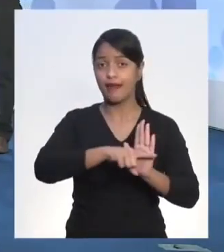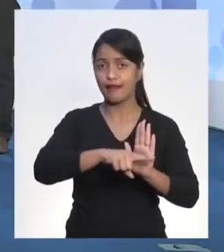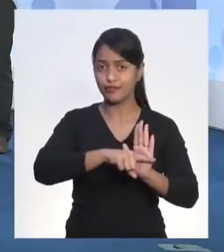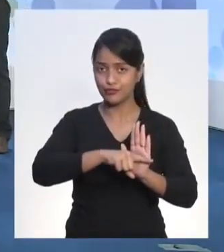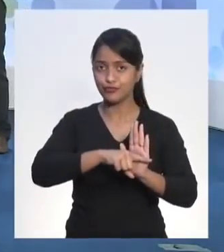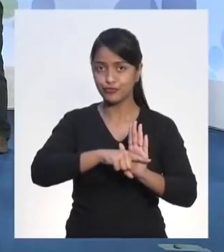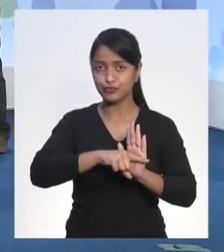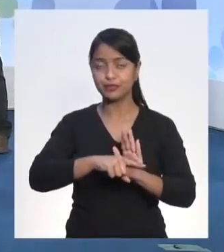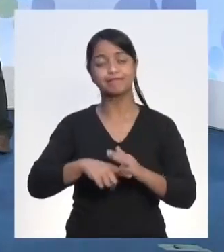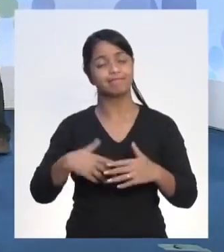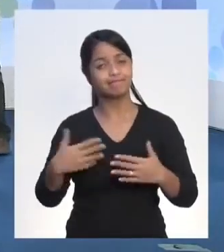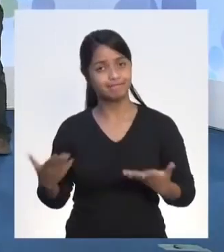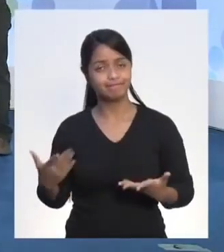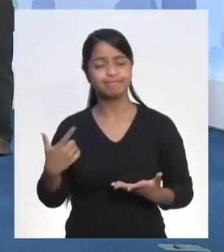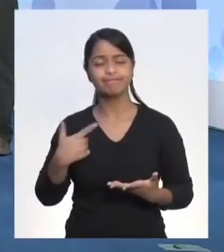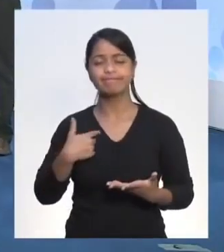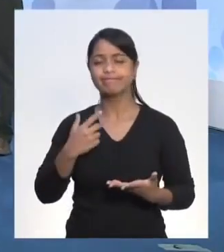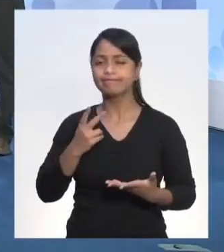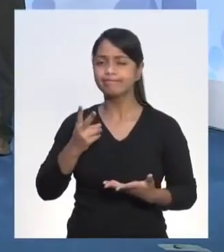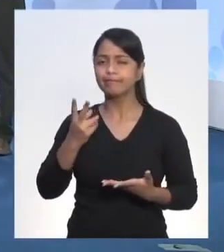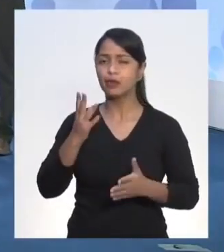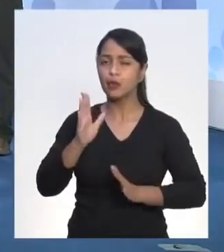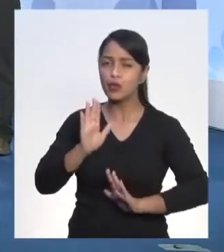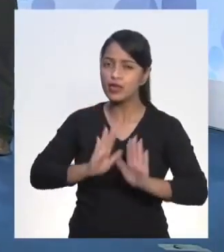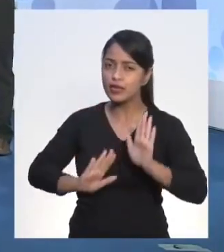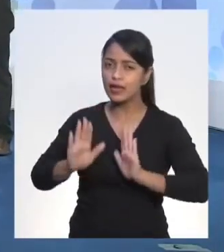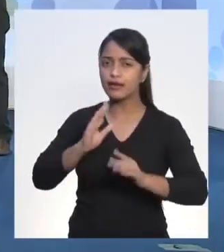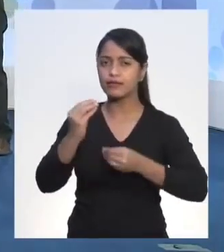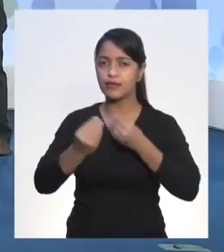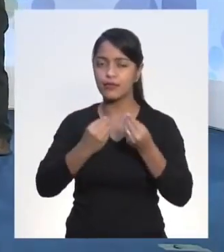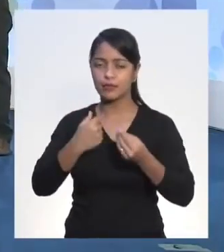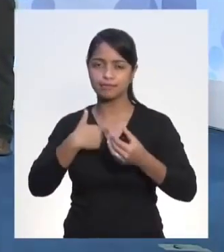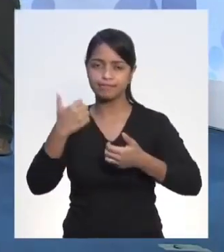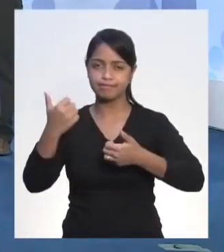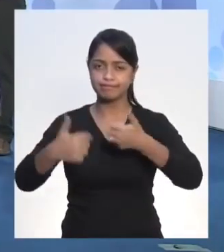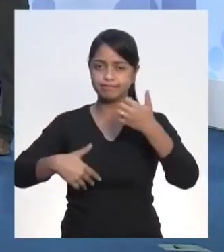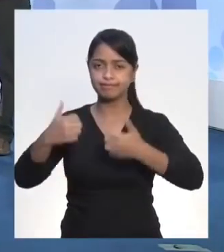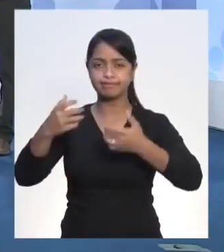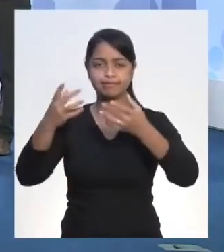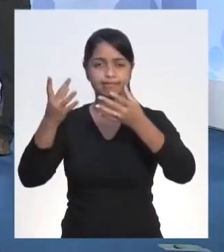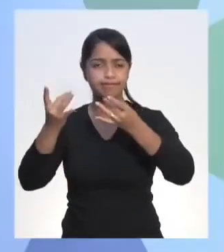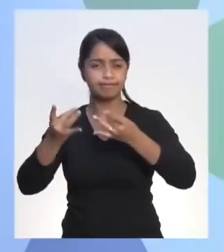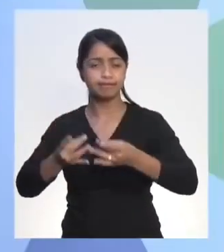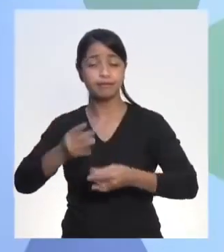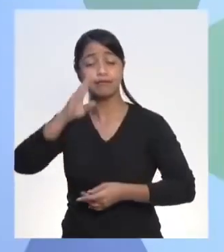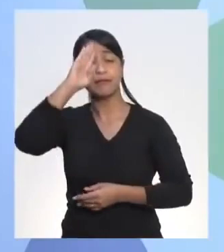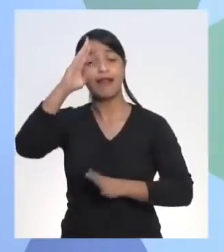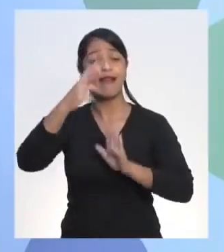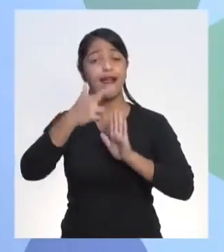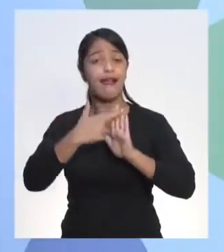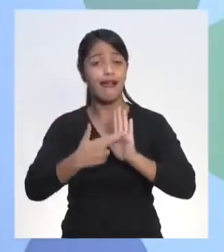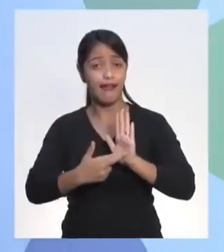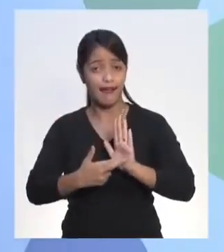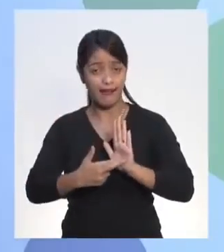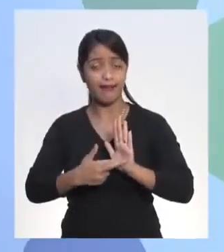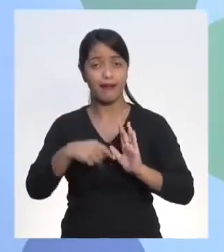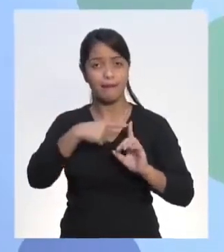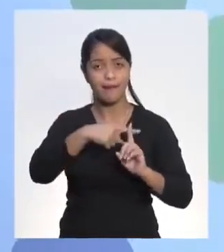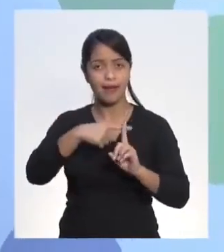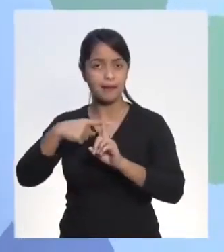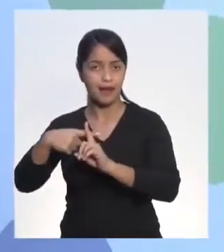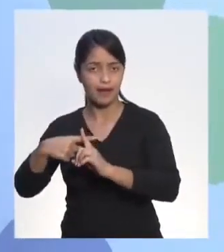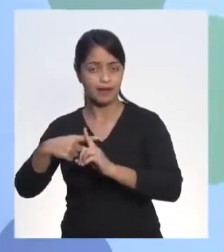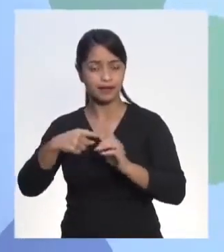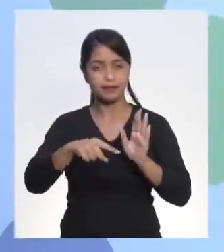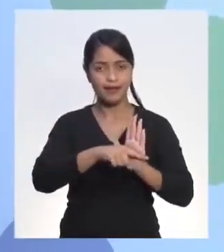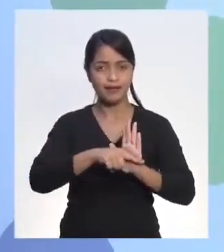assim, eu sempre tive muito cuidado na hora de trabalhar essas questões, principalmente as regrinhas de sinais, né, Jonas? Né? Isso, é verdade. Muita